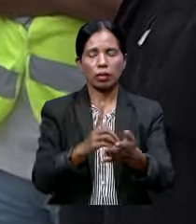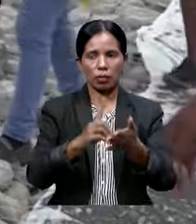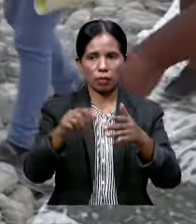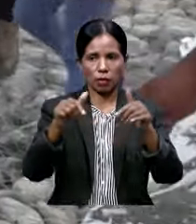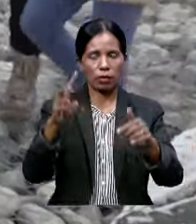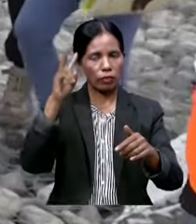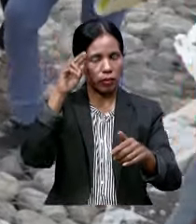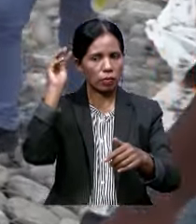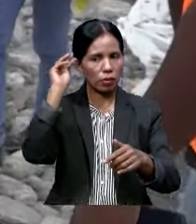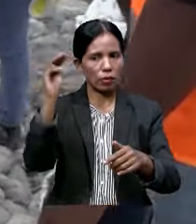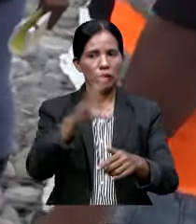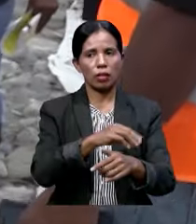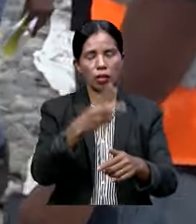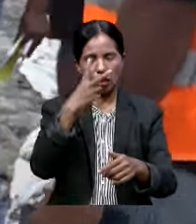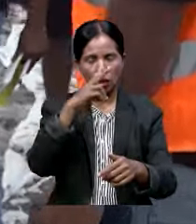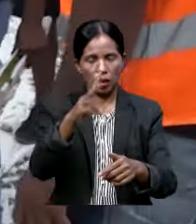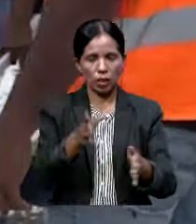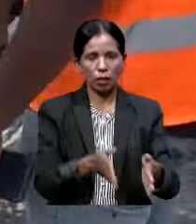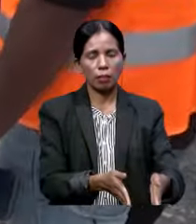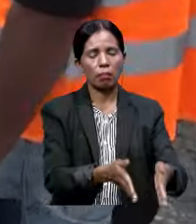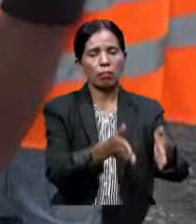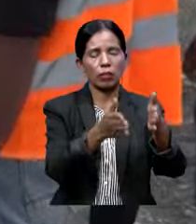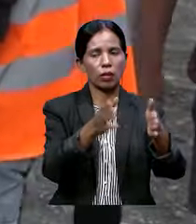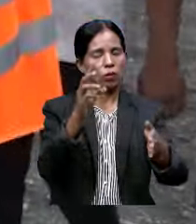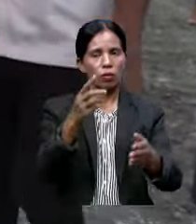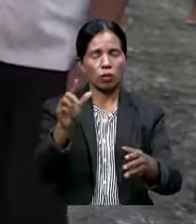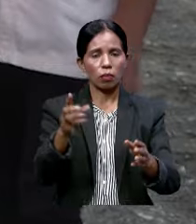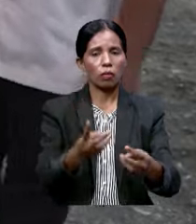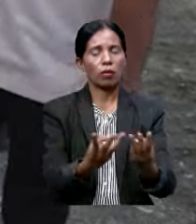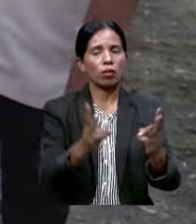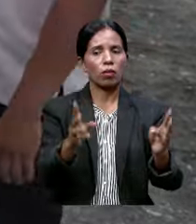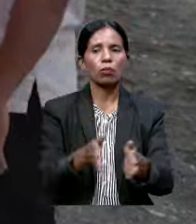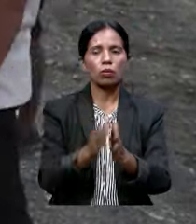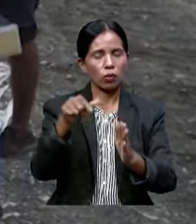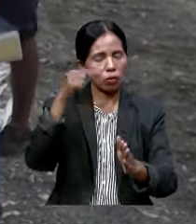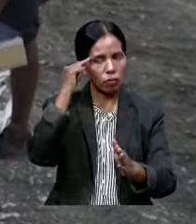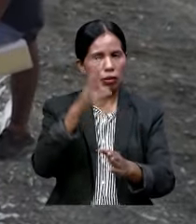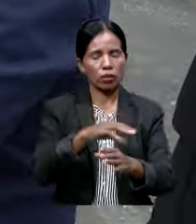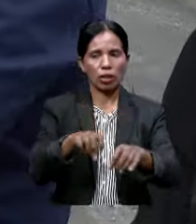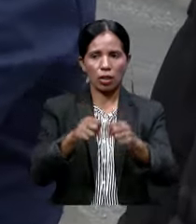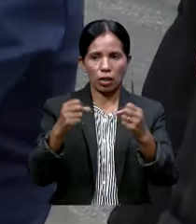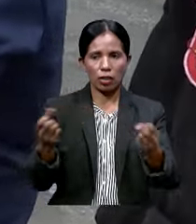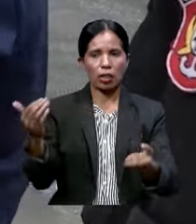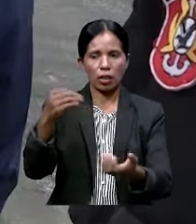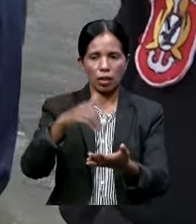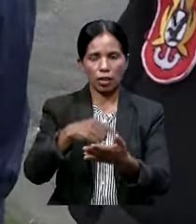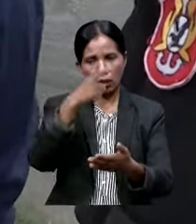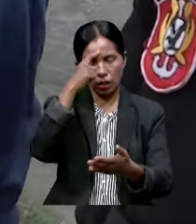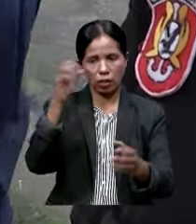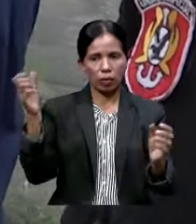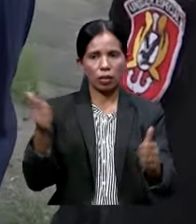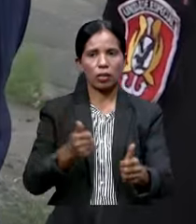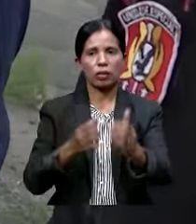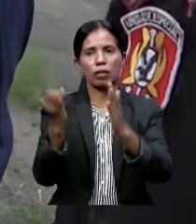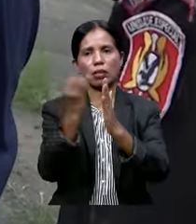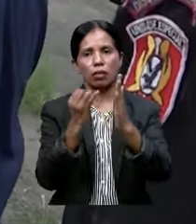vice-ministro de infraestrutura, observa Barazen, refere, o governo russo companhia, o de Sobo, no Radia Vila Fale, também Barazen, nela, tu desenho,